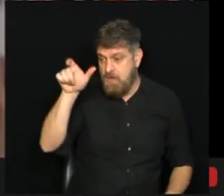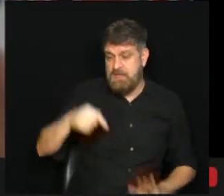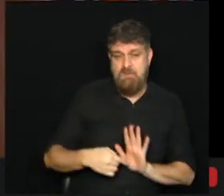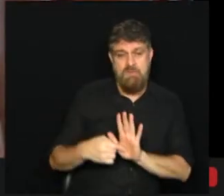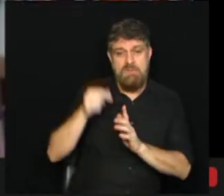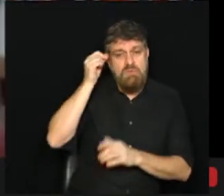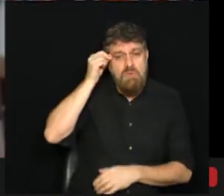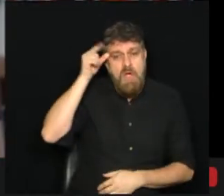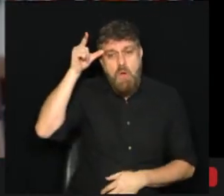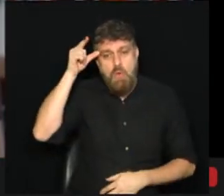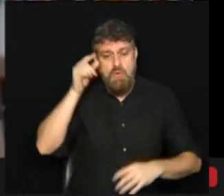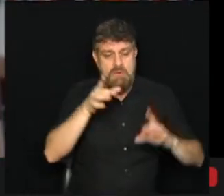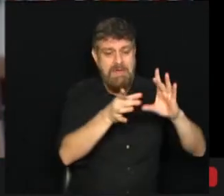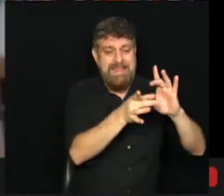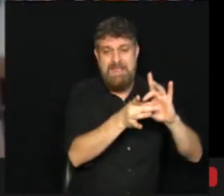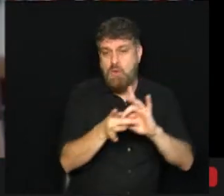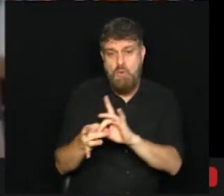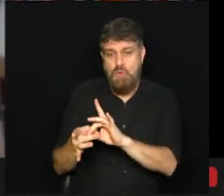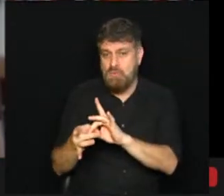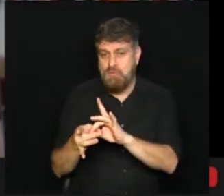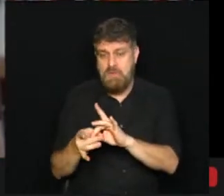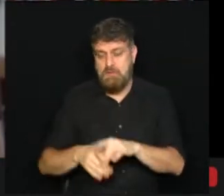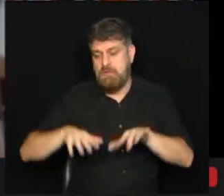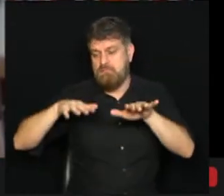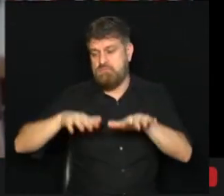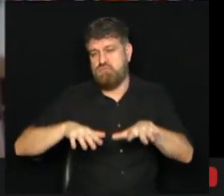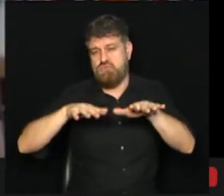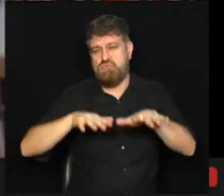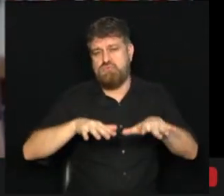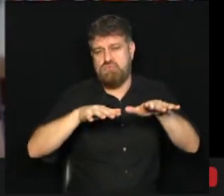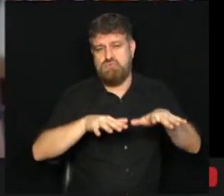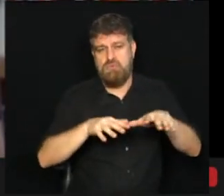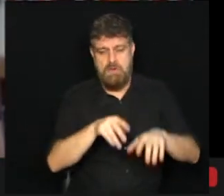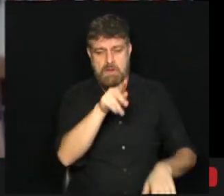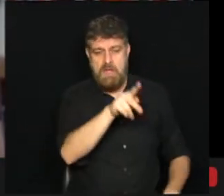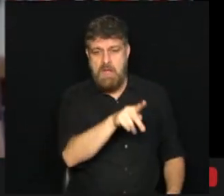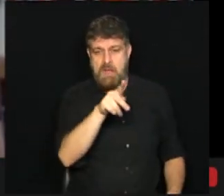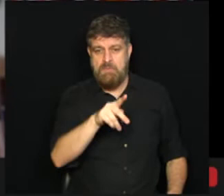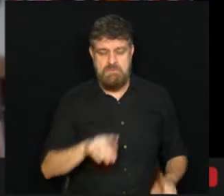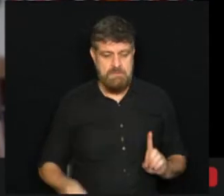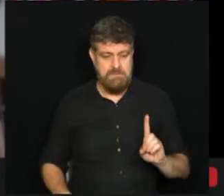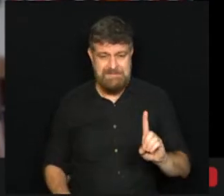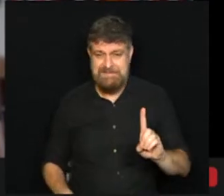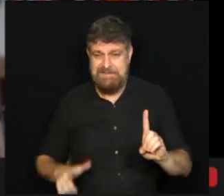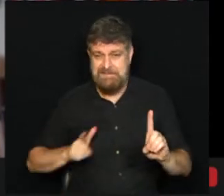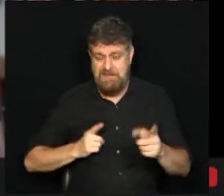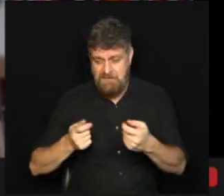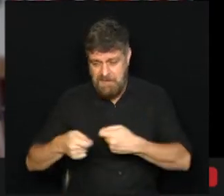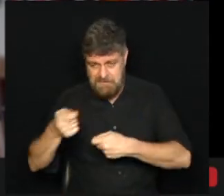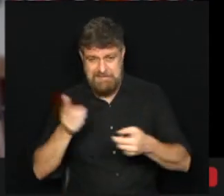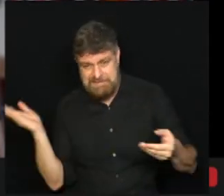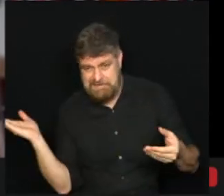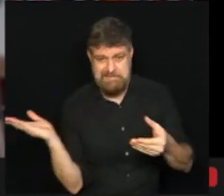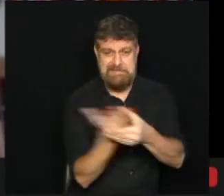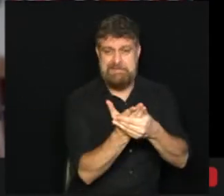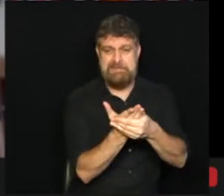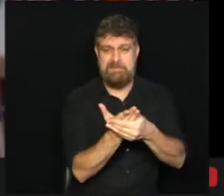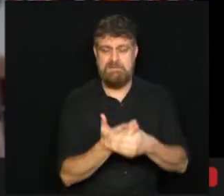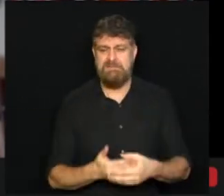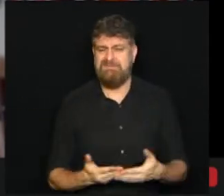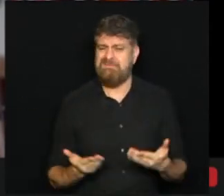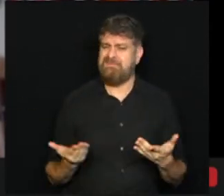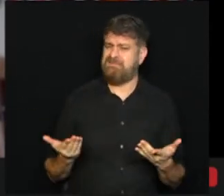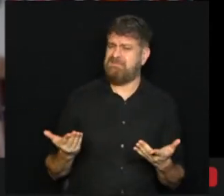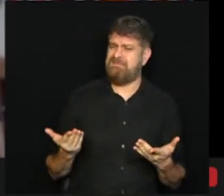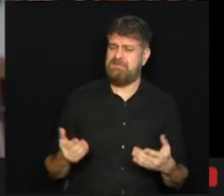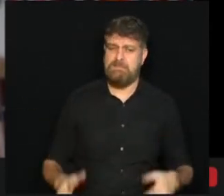num contexto de uma manifestação cultural, e esse professor sofreu esse processo administrativo. Então,